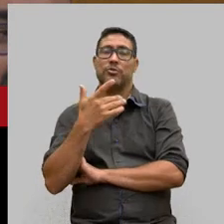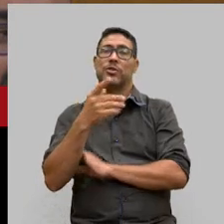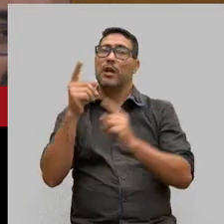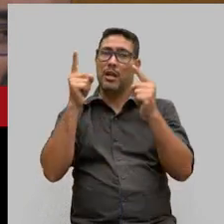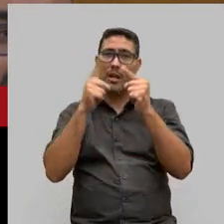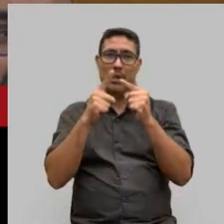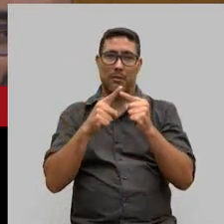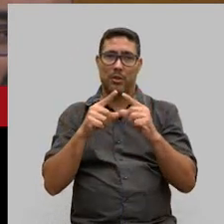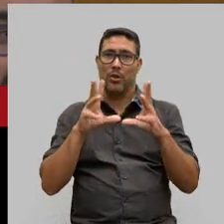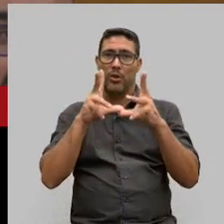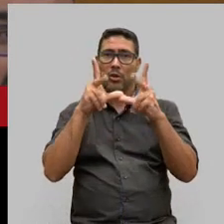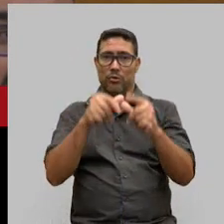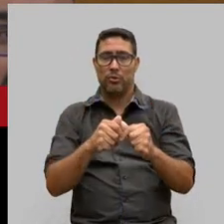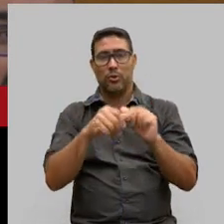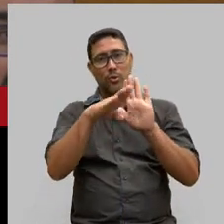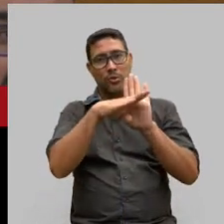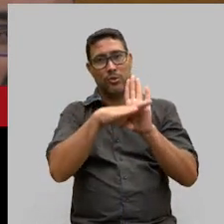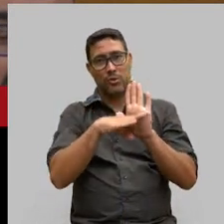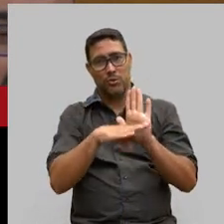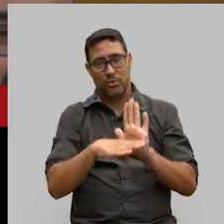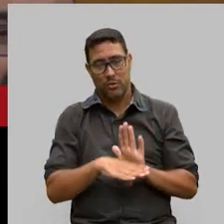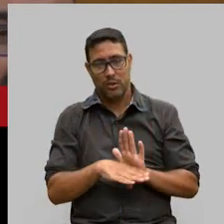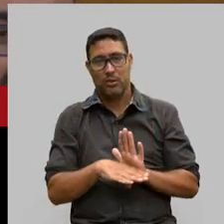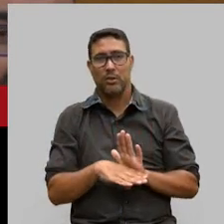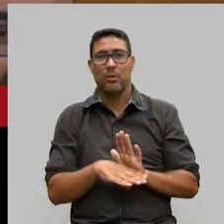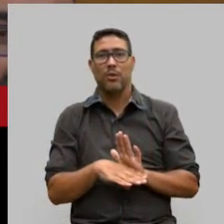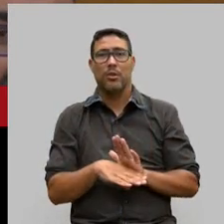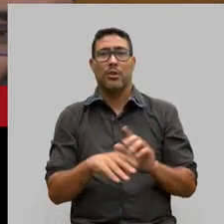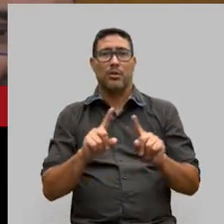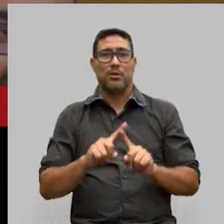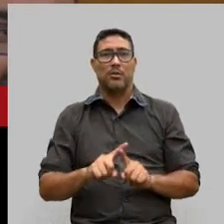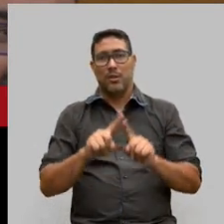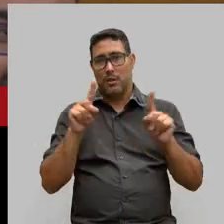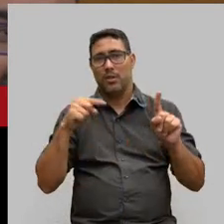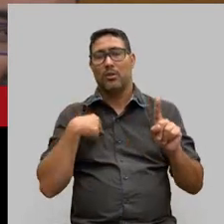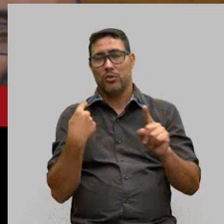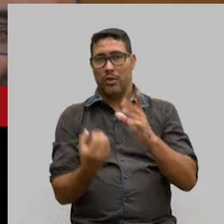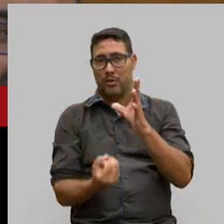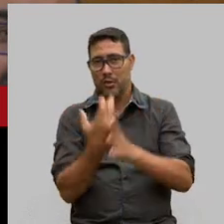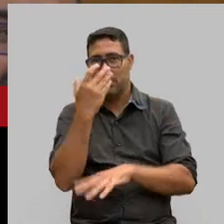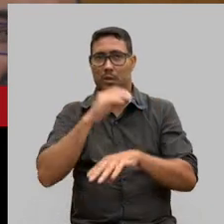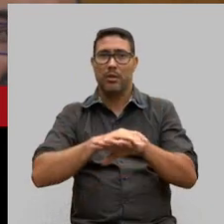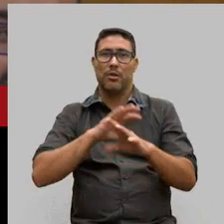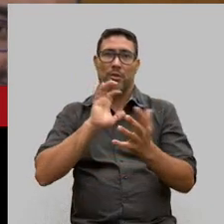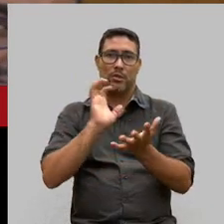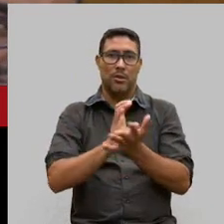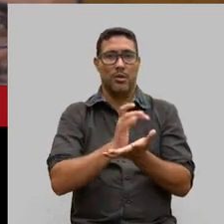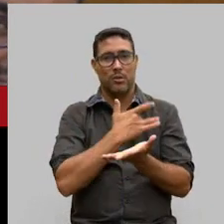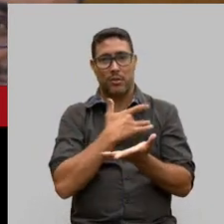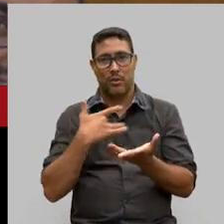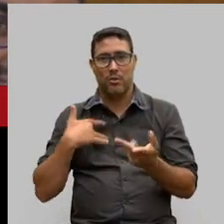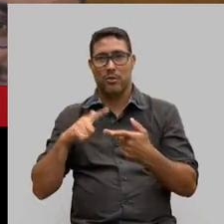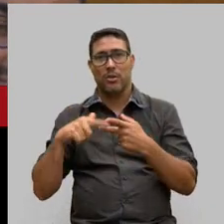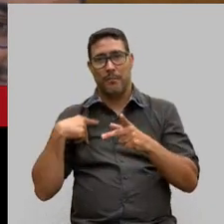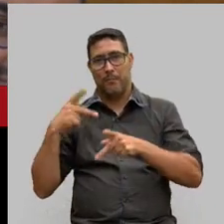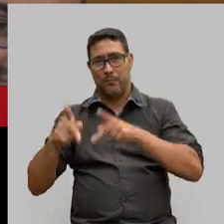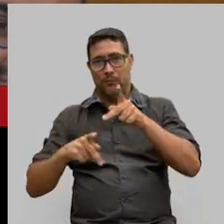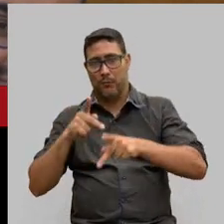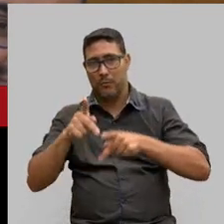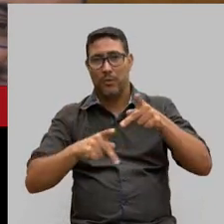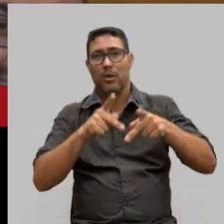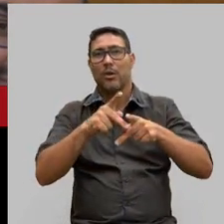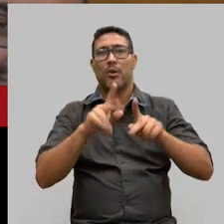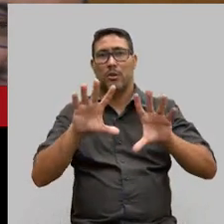isso tudo isso ela contempla ah mas como é tá Nós criamos de saúde população